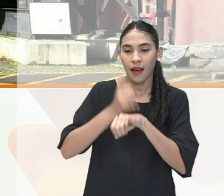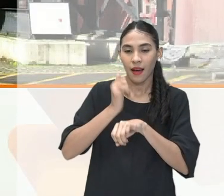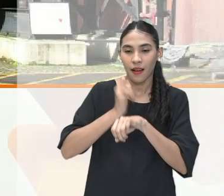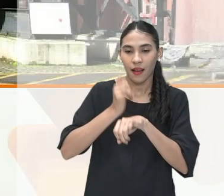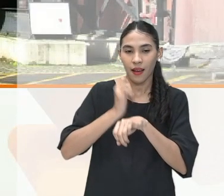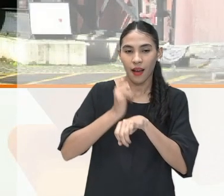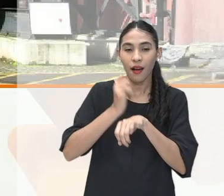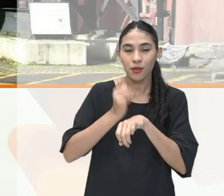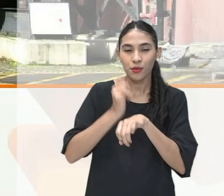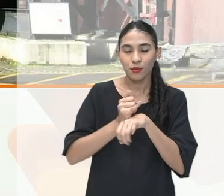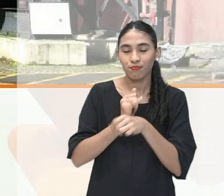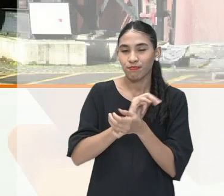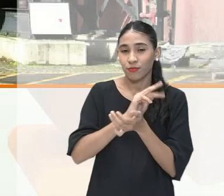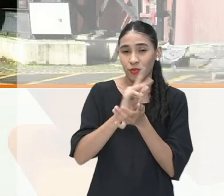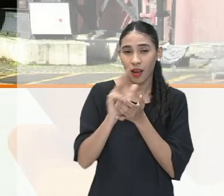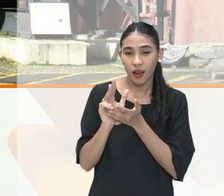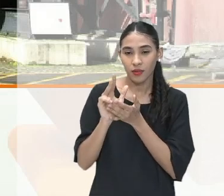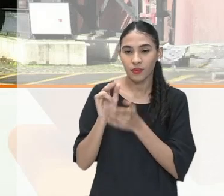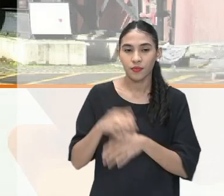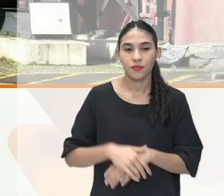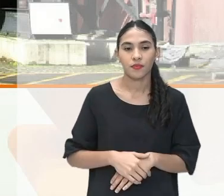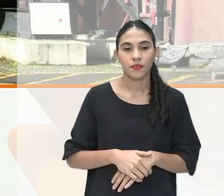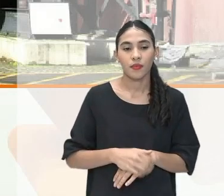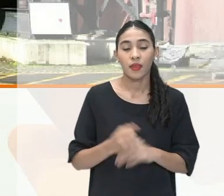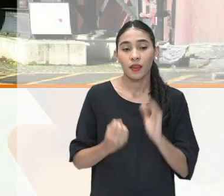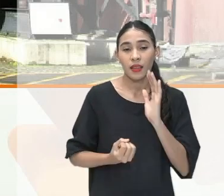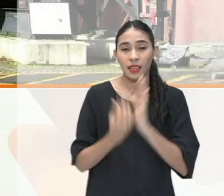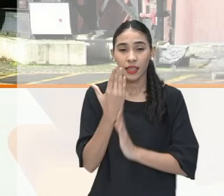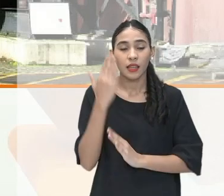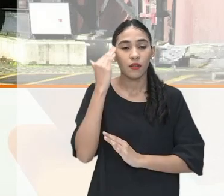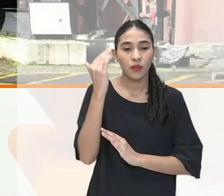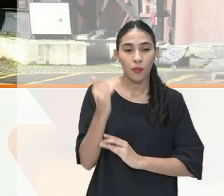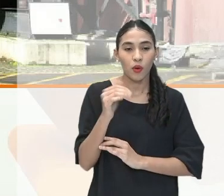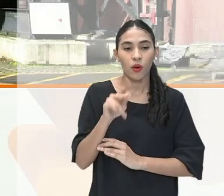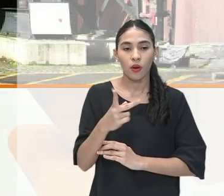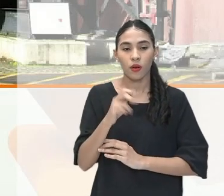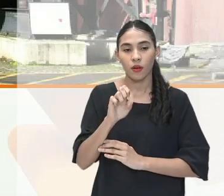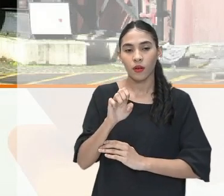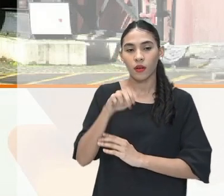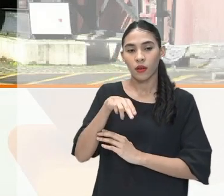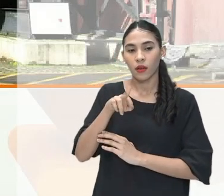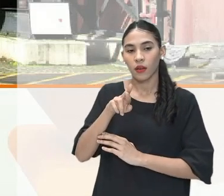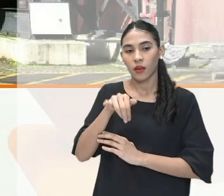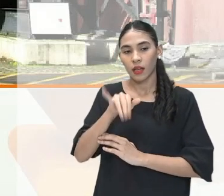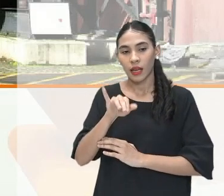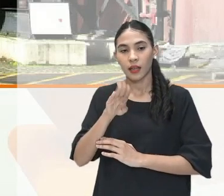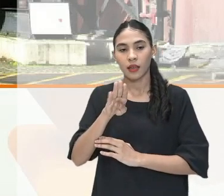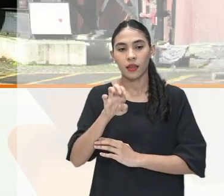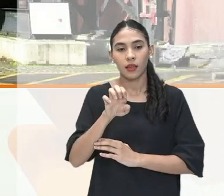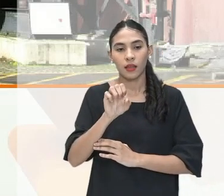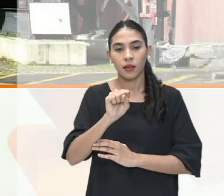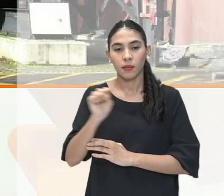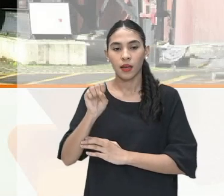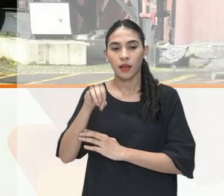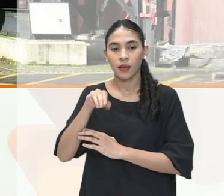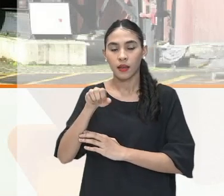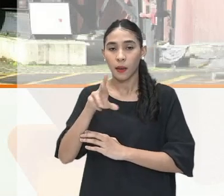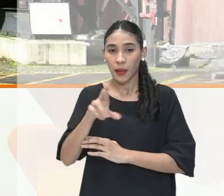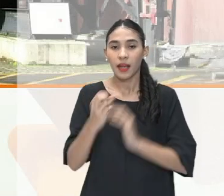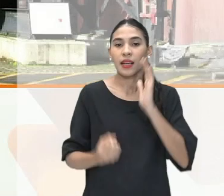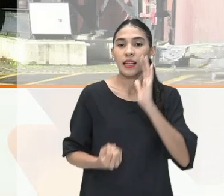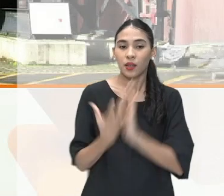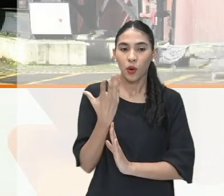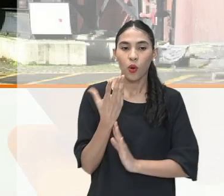massa, né? Henry Bessemer inventou um conversor em 1856 que